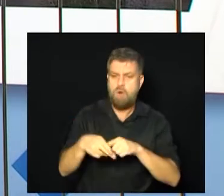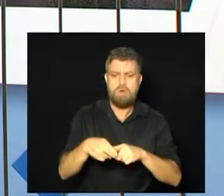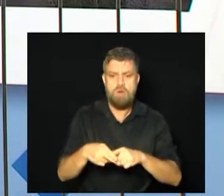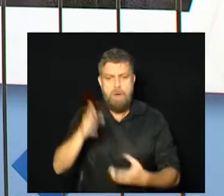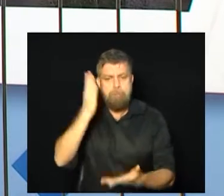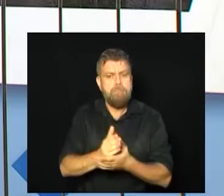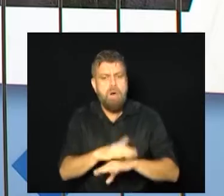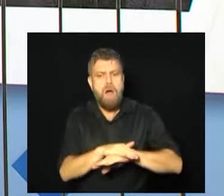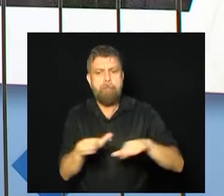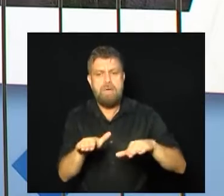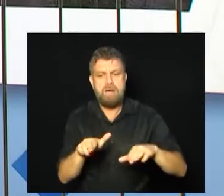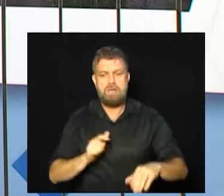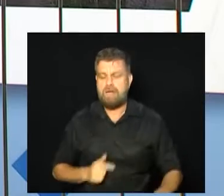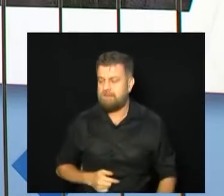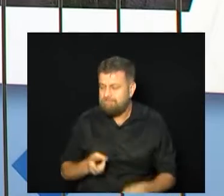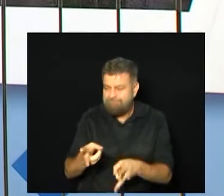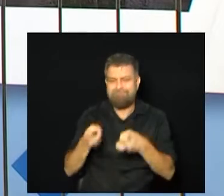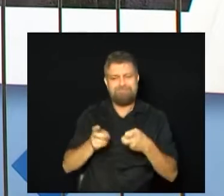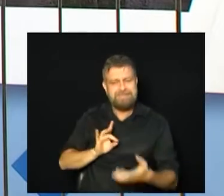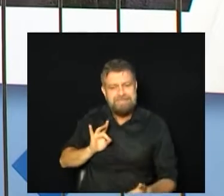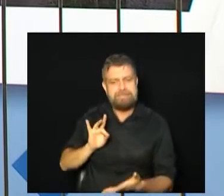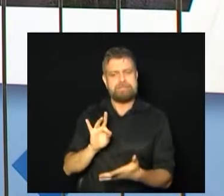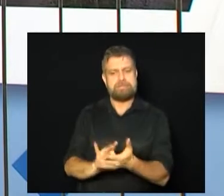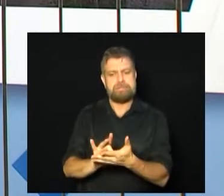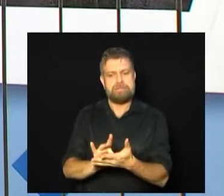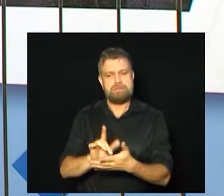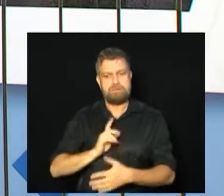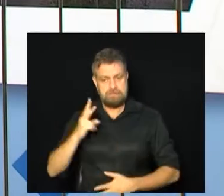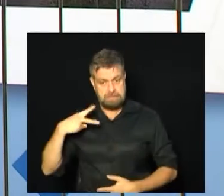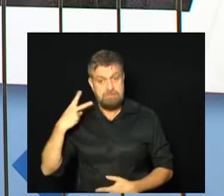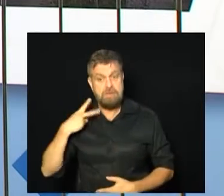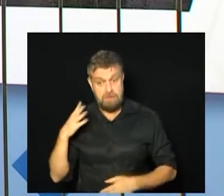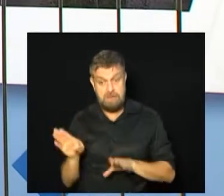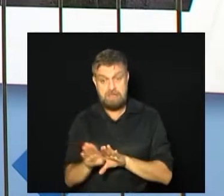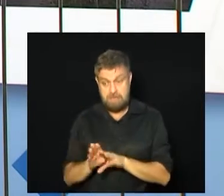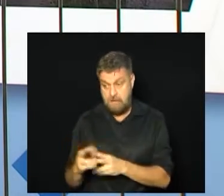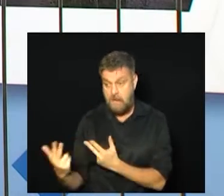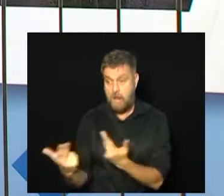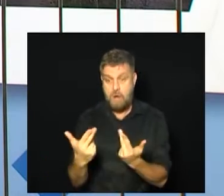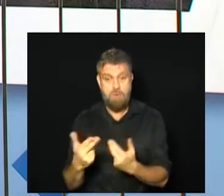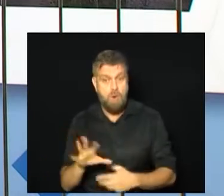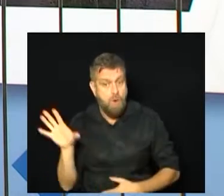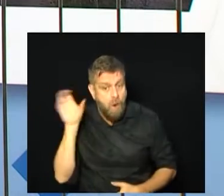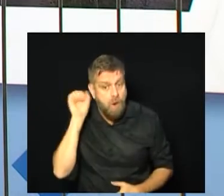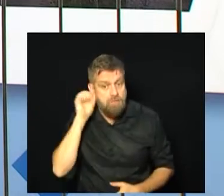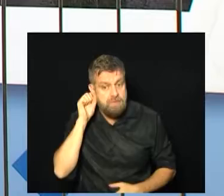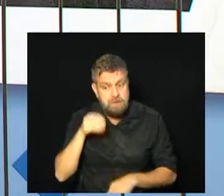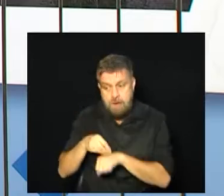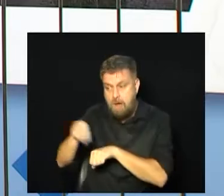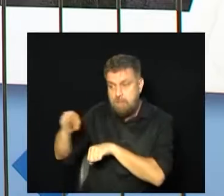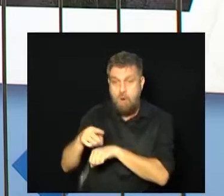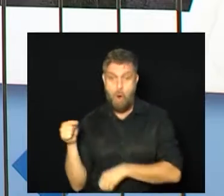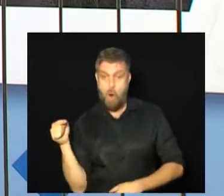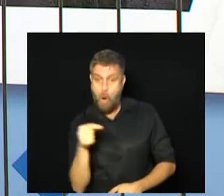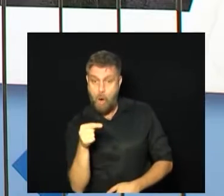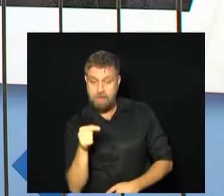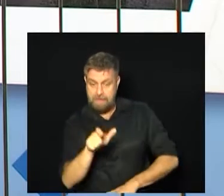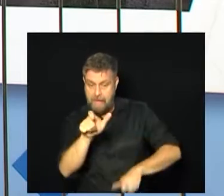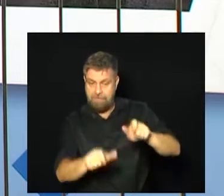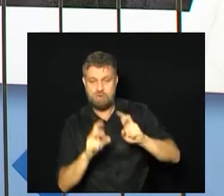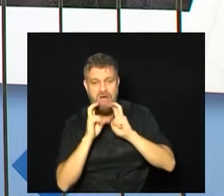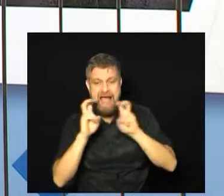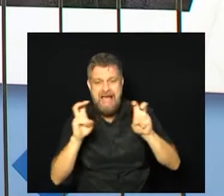aí realmente vem a confirmação de que outros vereadores também haviam comunicado a ele que estavam ouvindo,